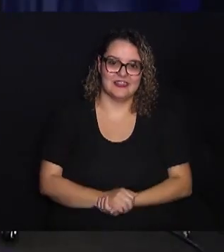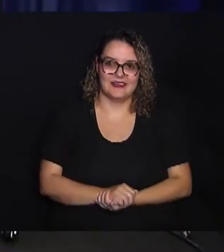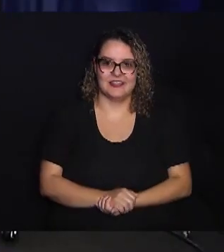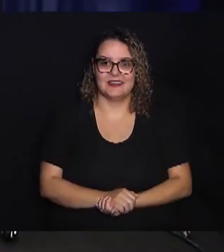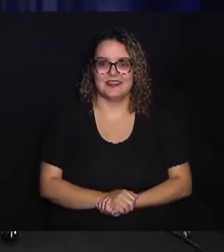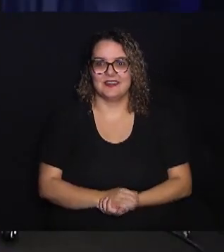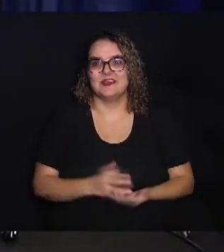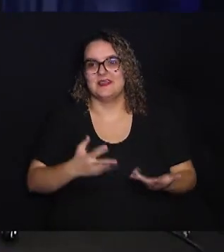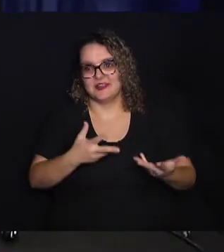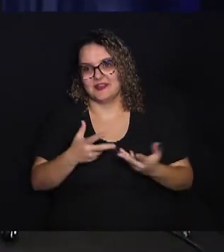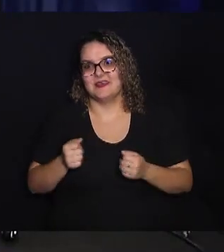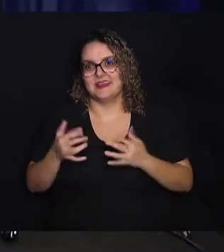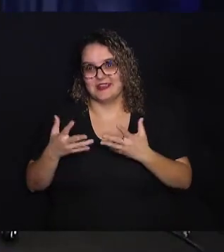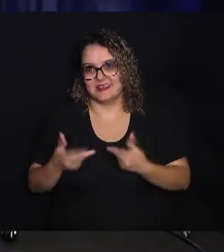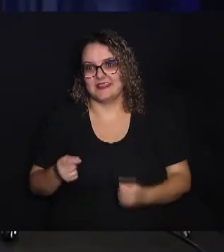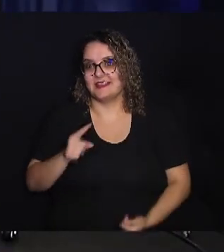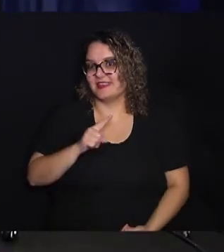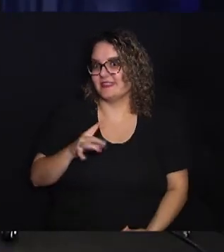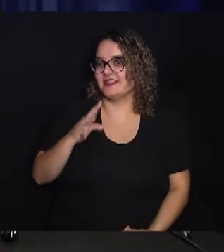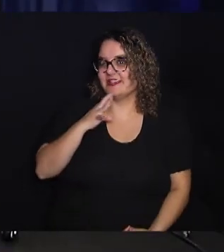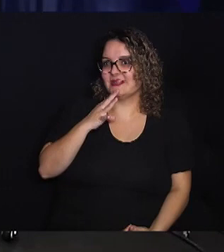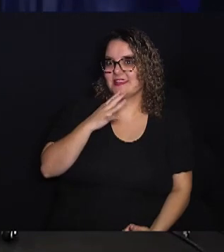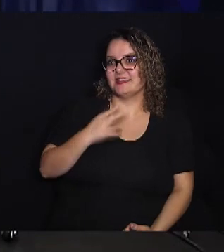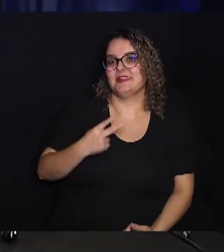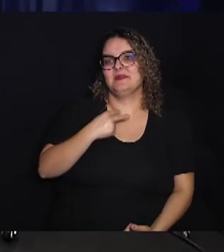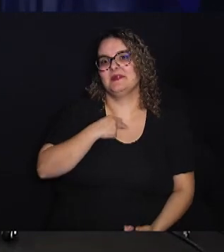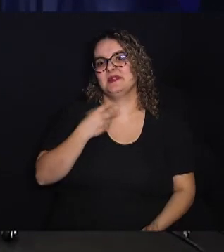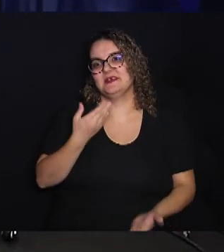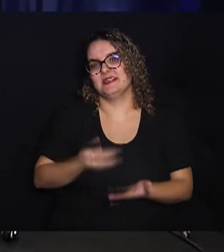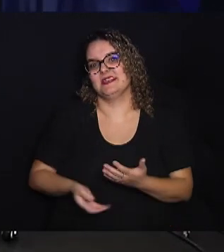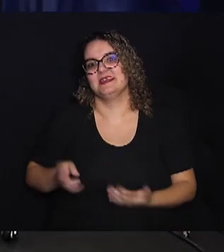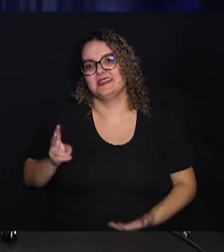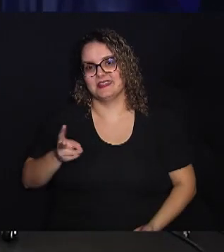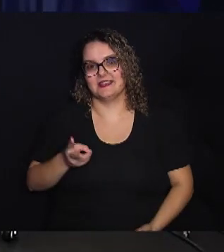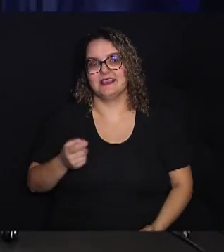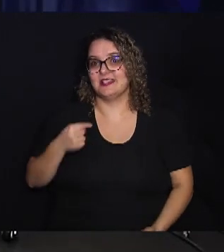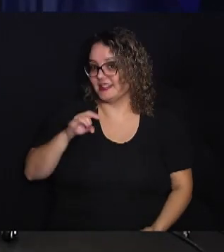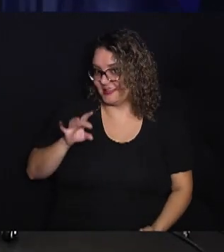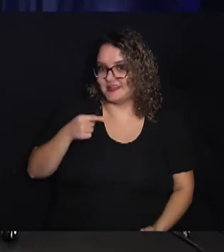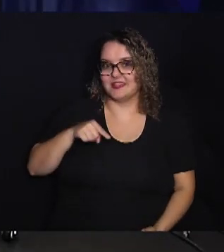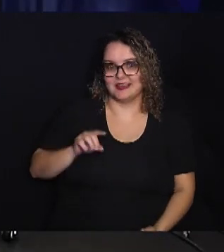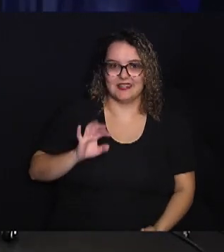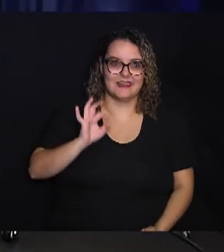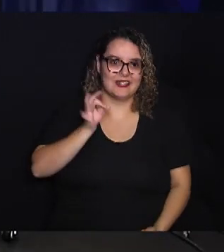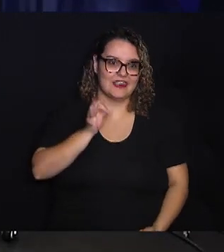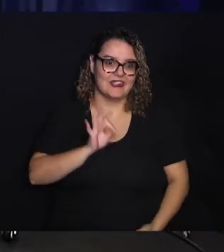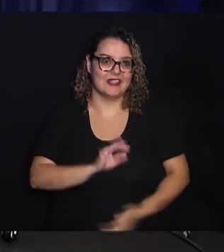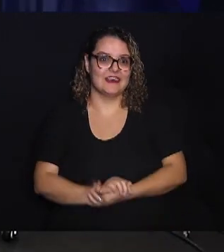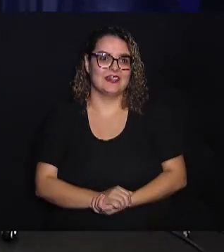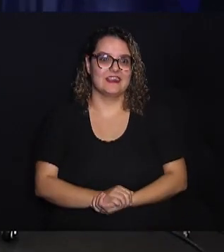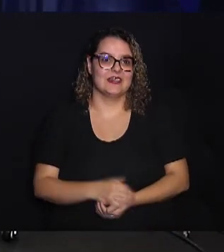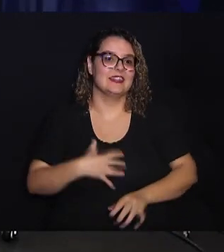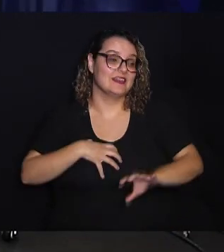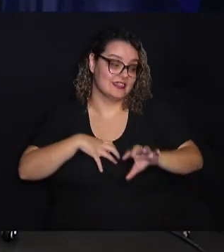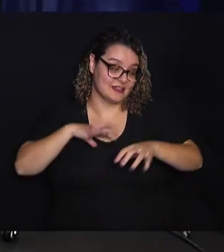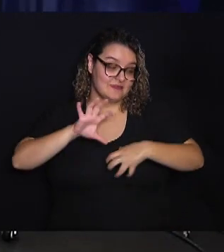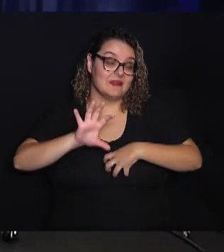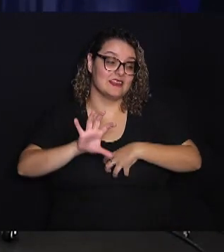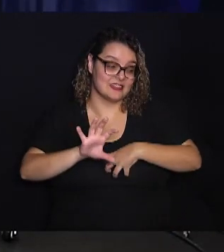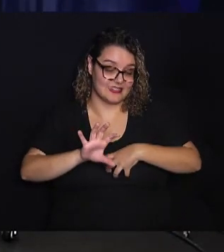para todo mundo que ainda não conhece, não pode perder e é permanente, tá? É só ir, né? Exatamente. E empatia, né?